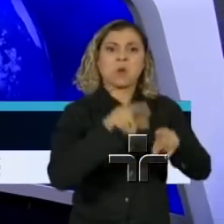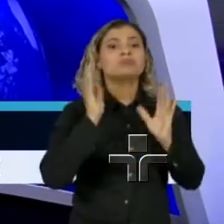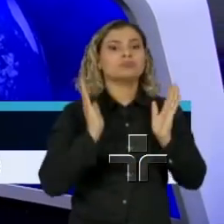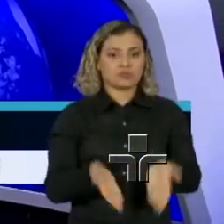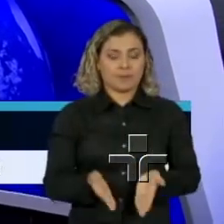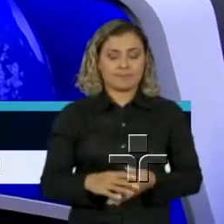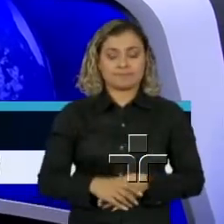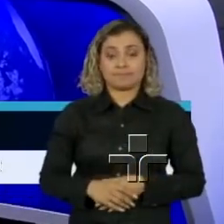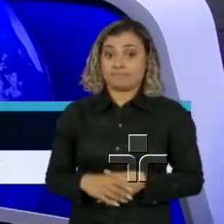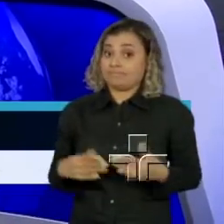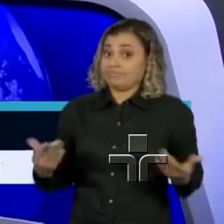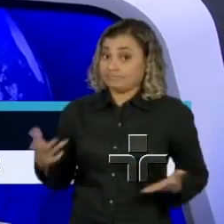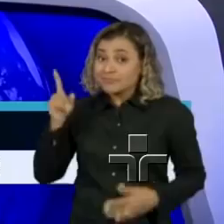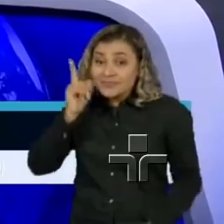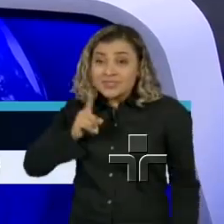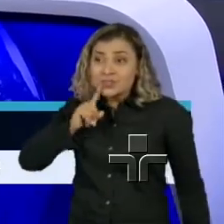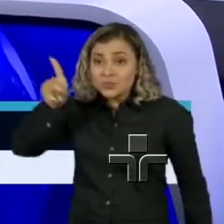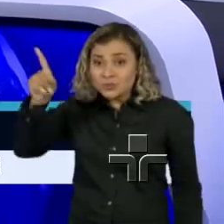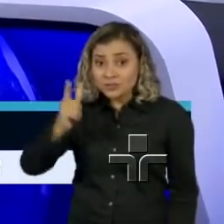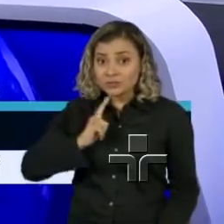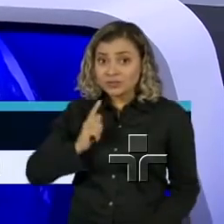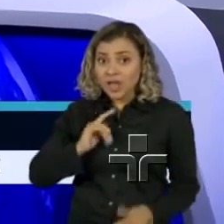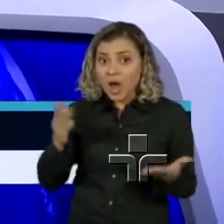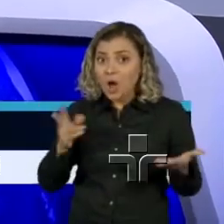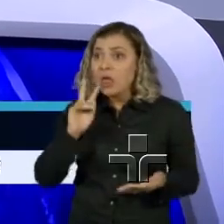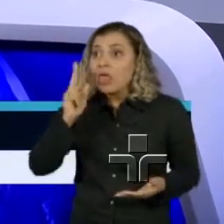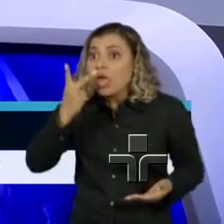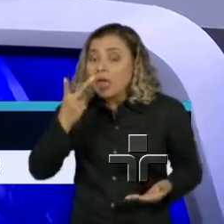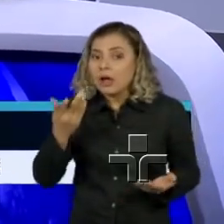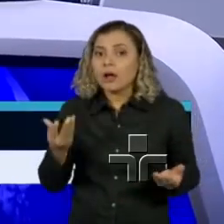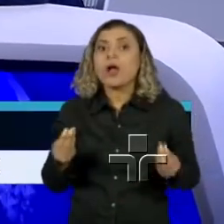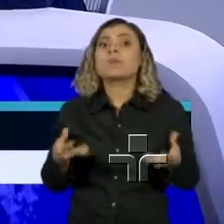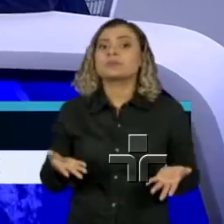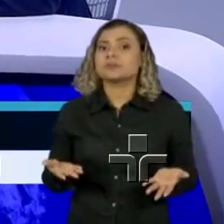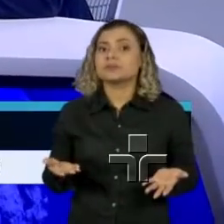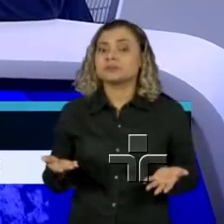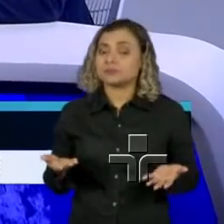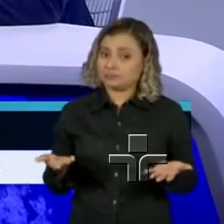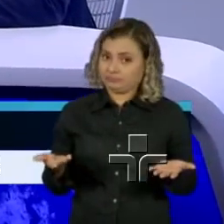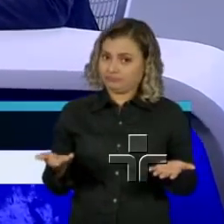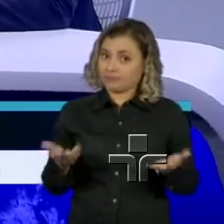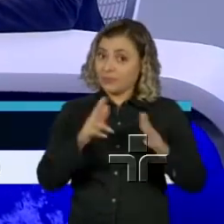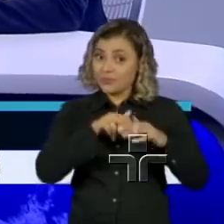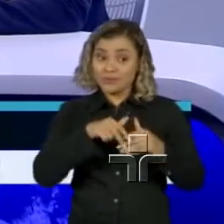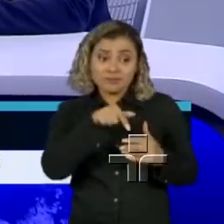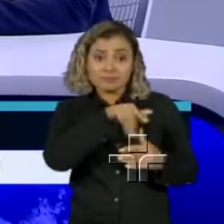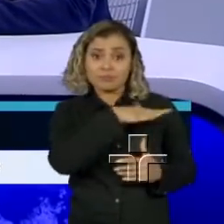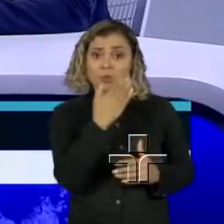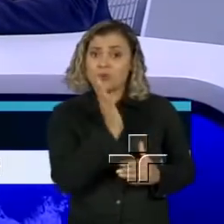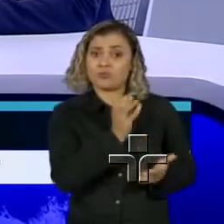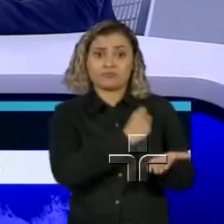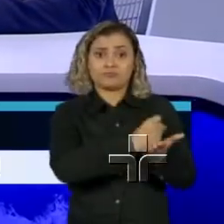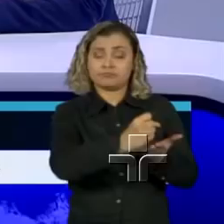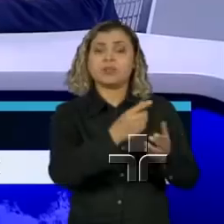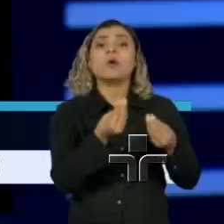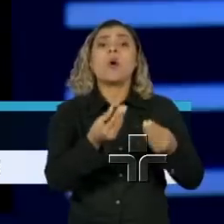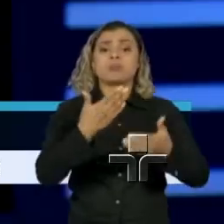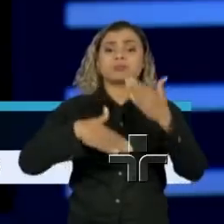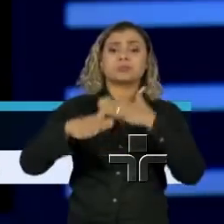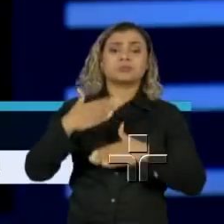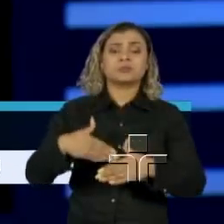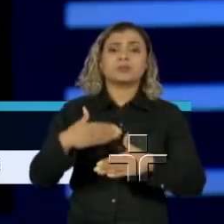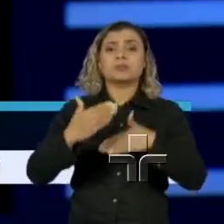os Estados Unidos, existe a opção de recuar após a morte do general Soleimani? E quais seriam as consequências desse recuo?